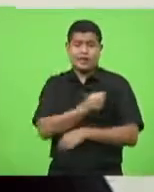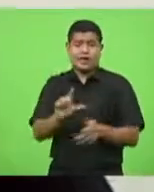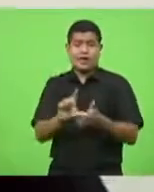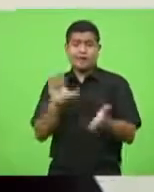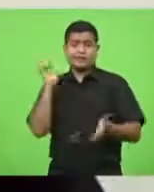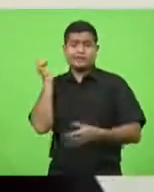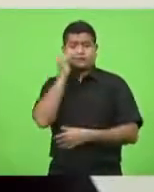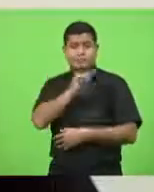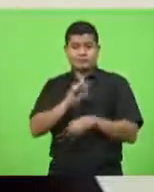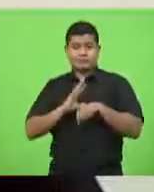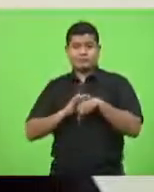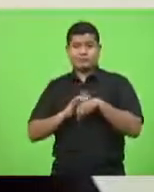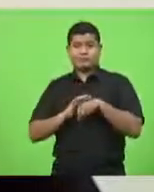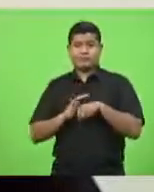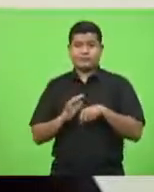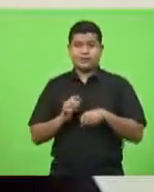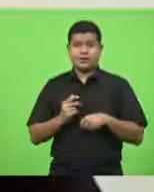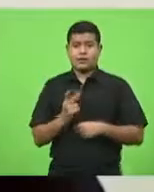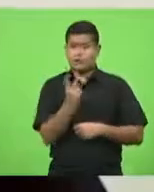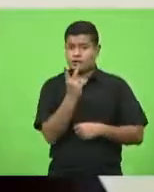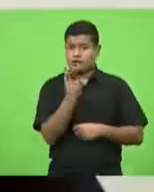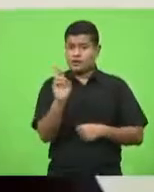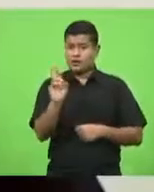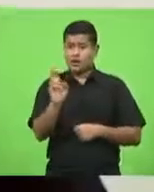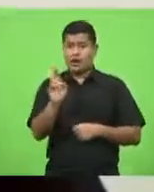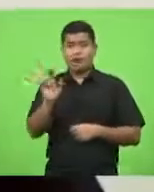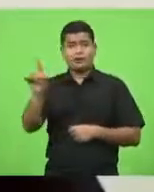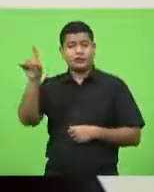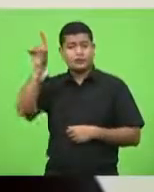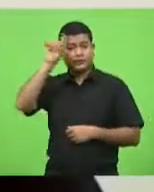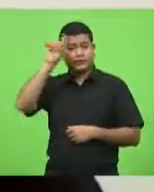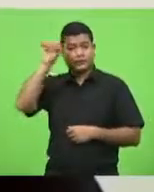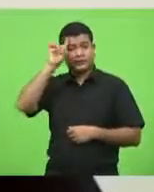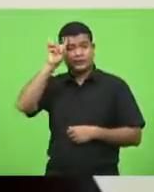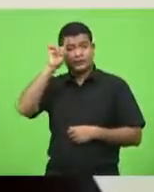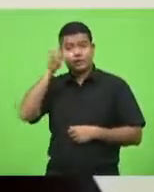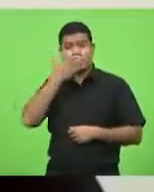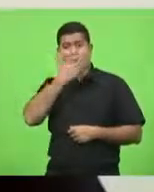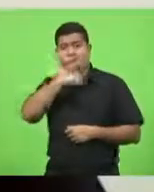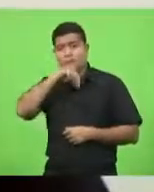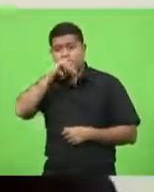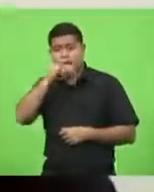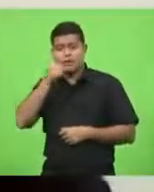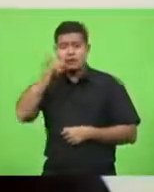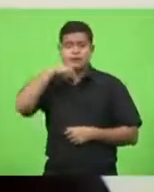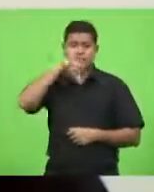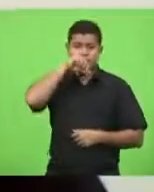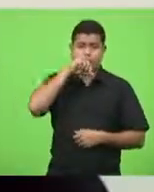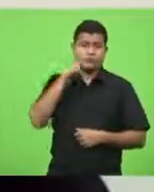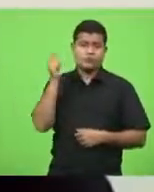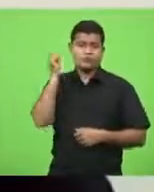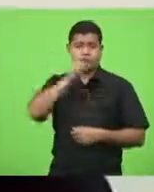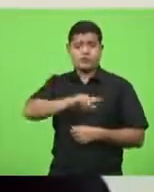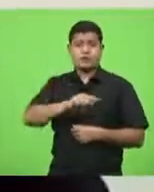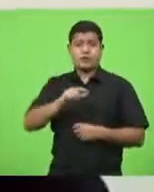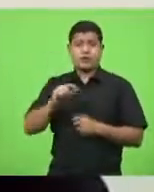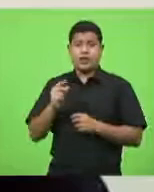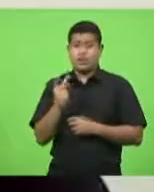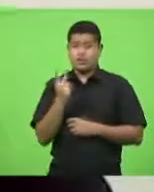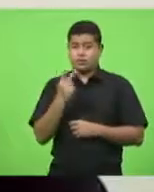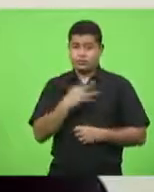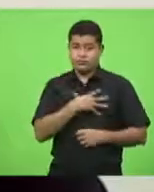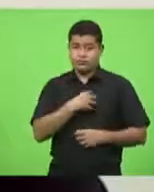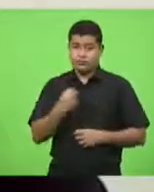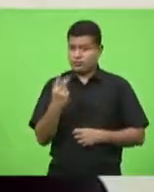adoecerem. R$ 2 por dia para um pai e uma mãe passar o mês com seus 2 filhos. Uma